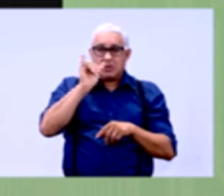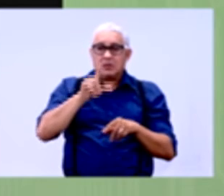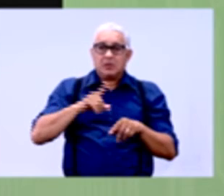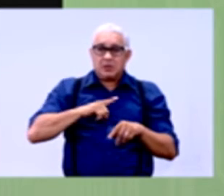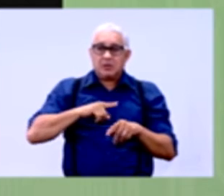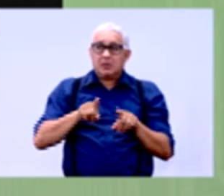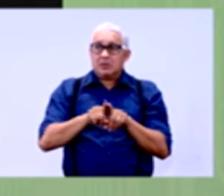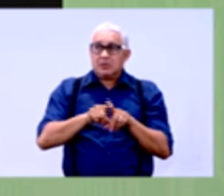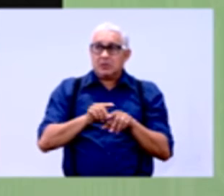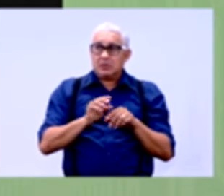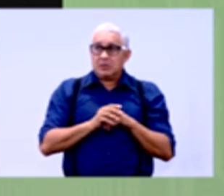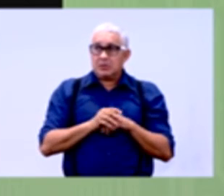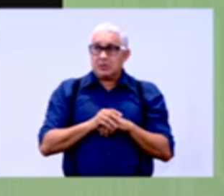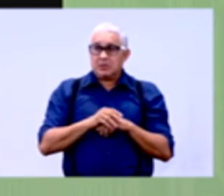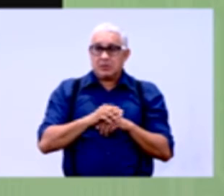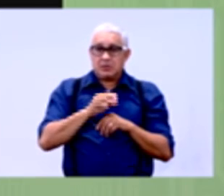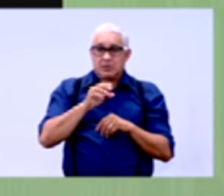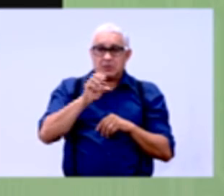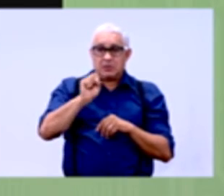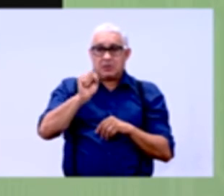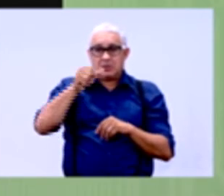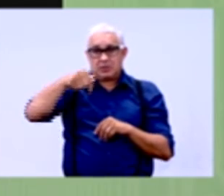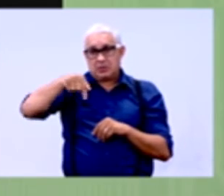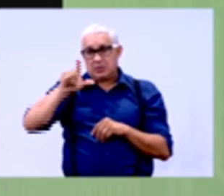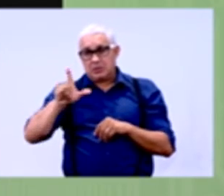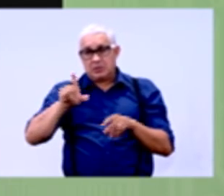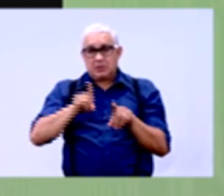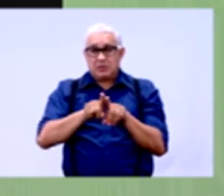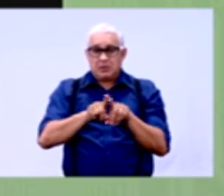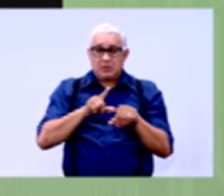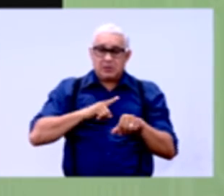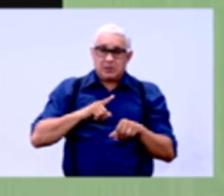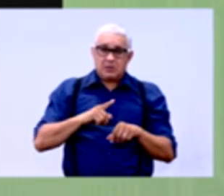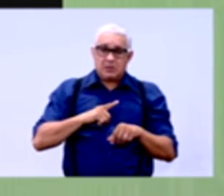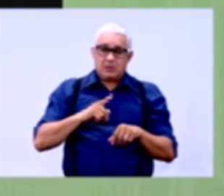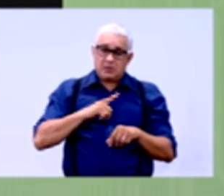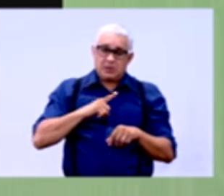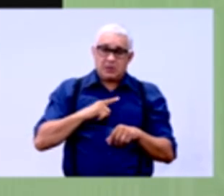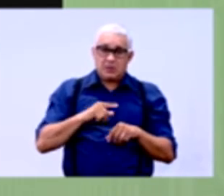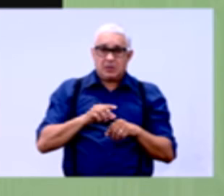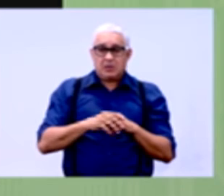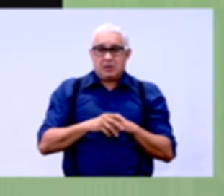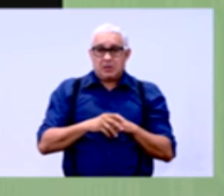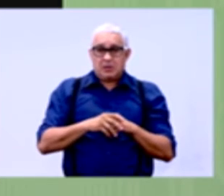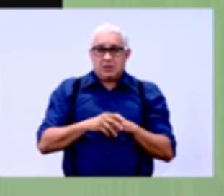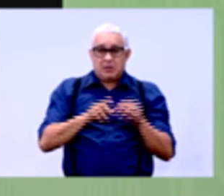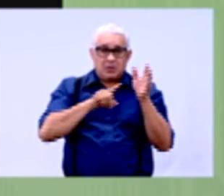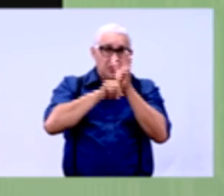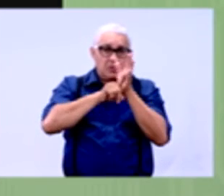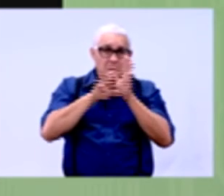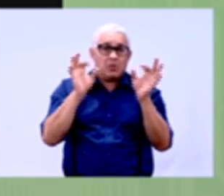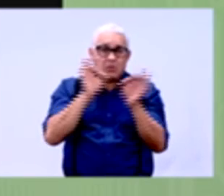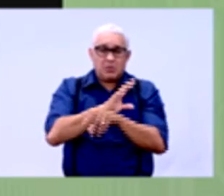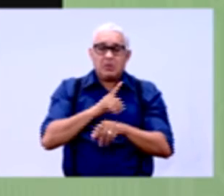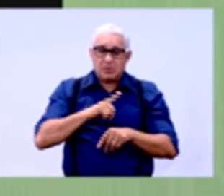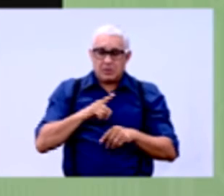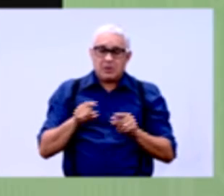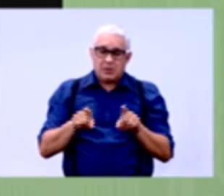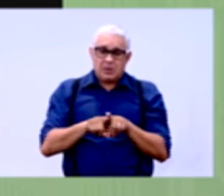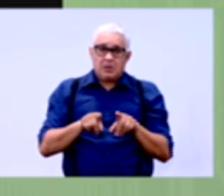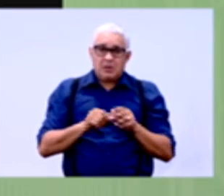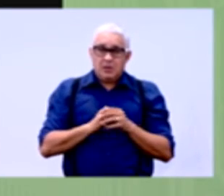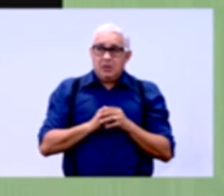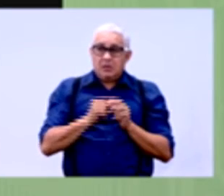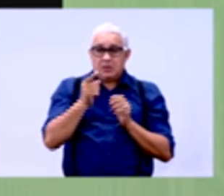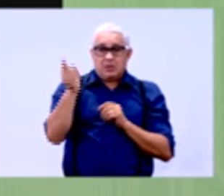a instrução SQL e a execução dessa consulta, né? E aí temos